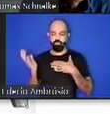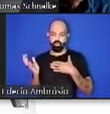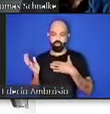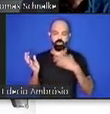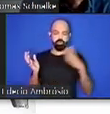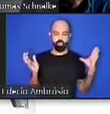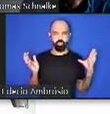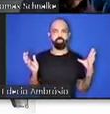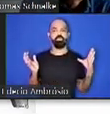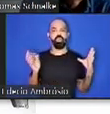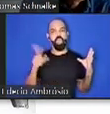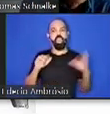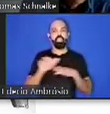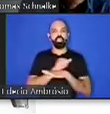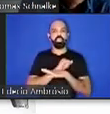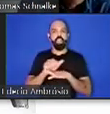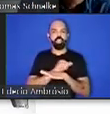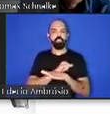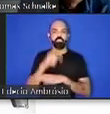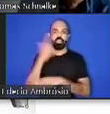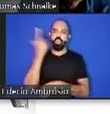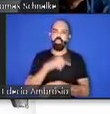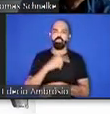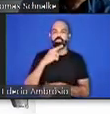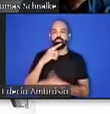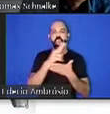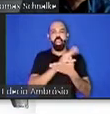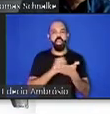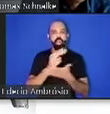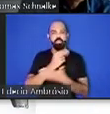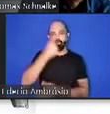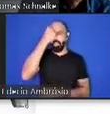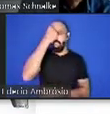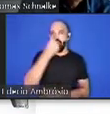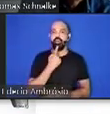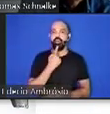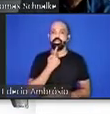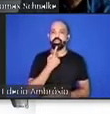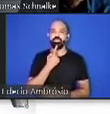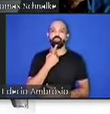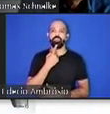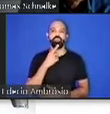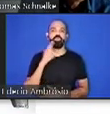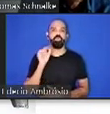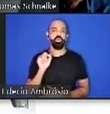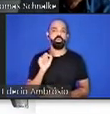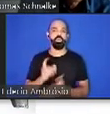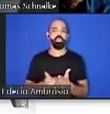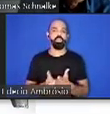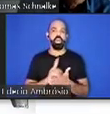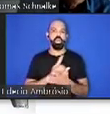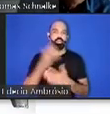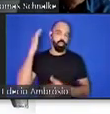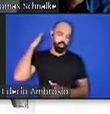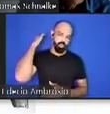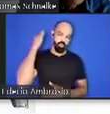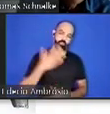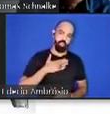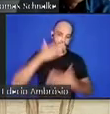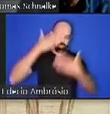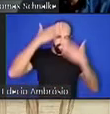de fazer a ilustração anatômica, não só da parte anterior, como também da parte